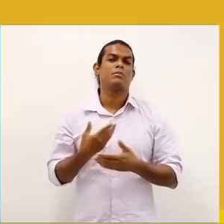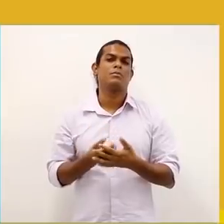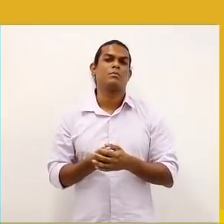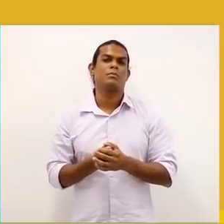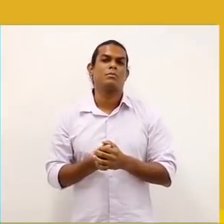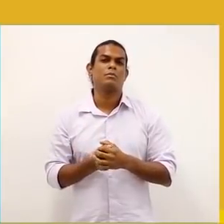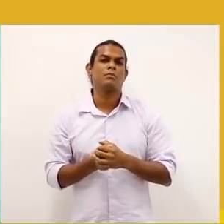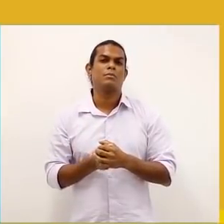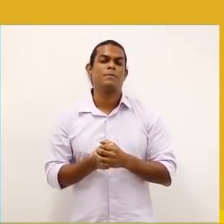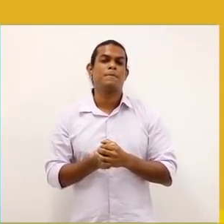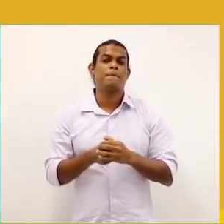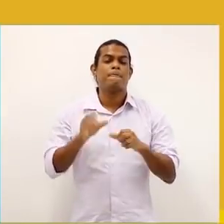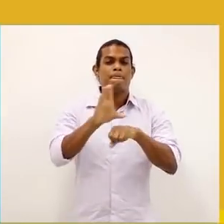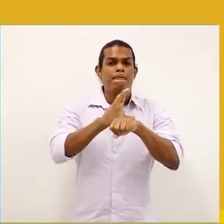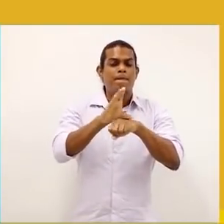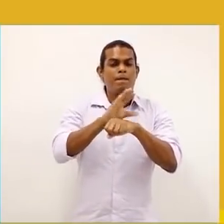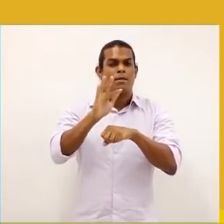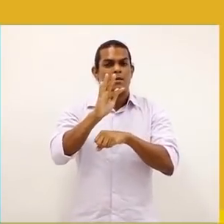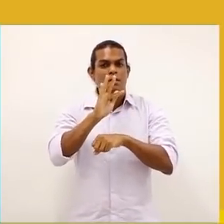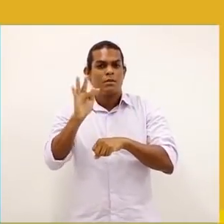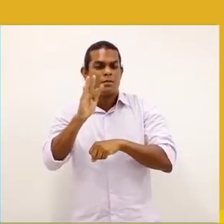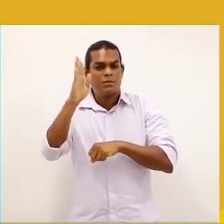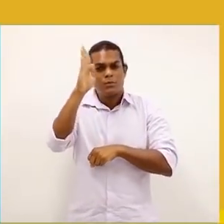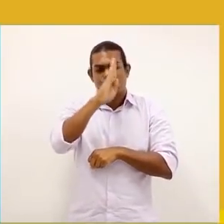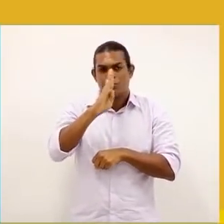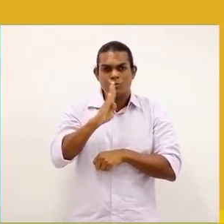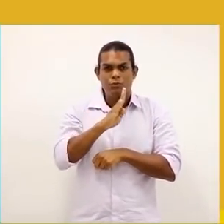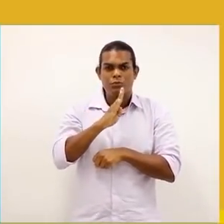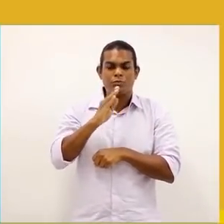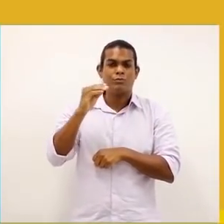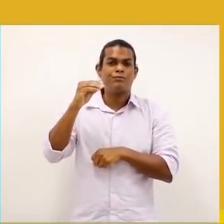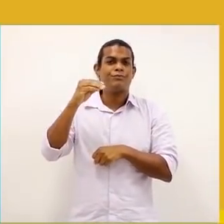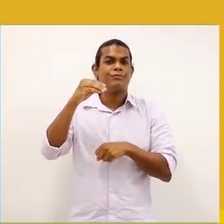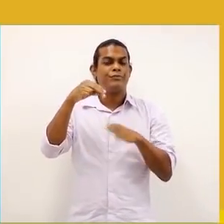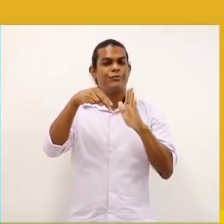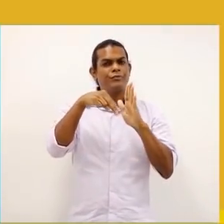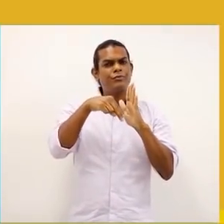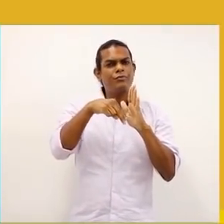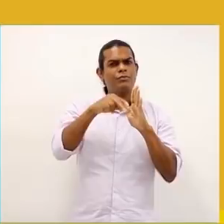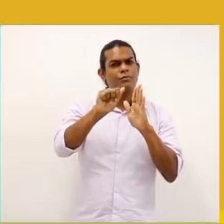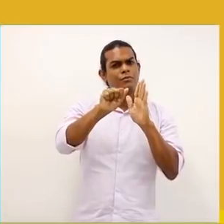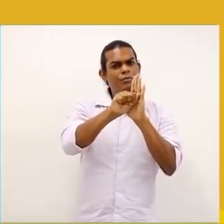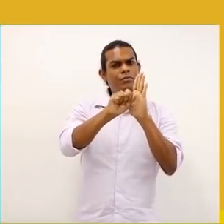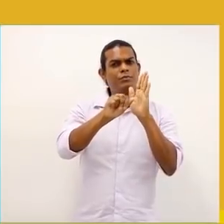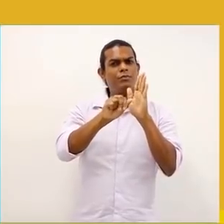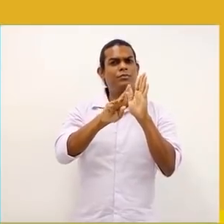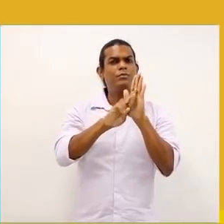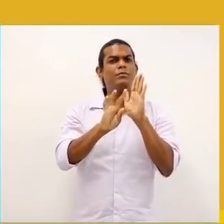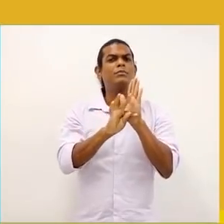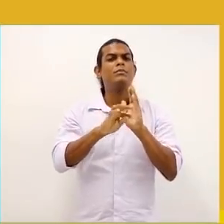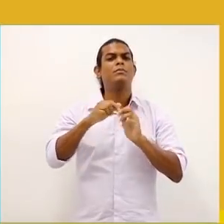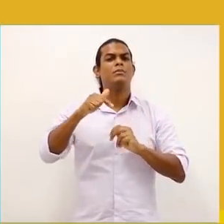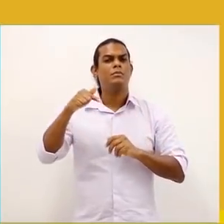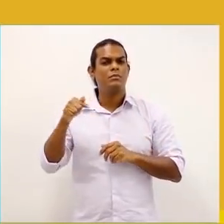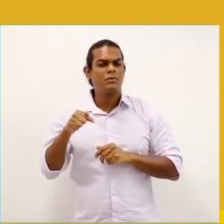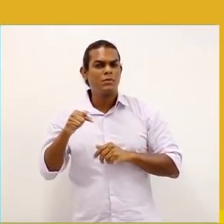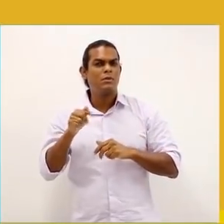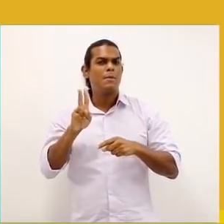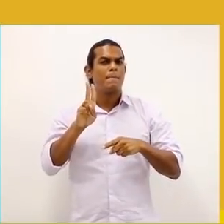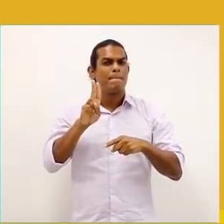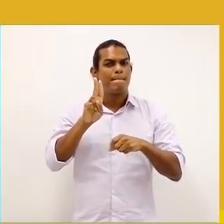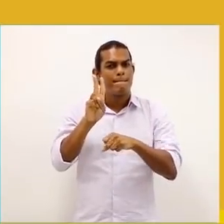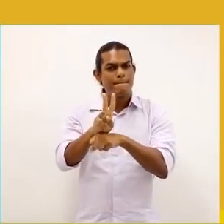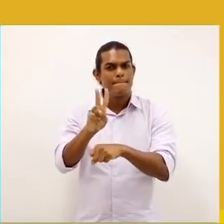tá? A Constituição Federativa do Brasil, logo no seu artigo 7º, nós vamos notar que protege